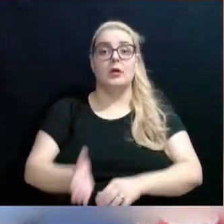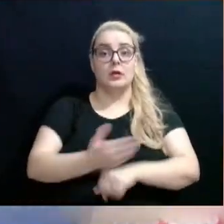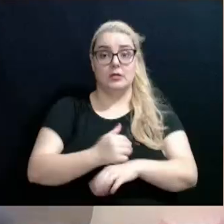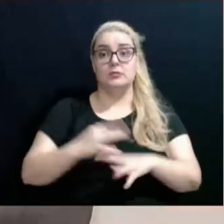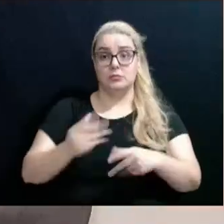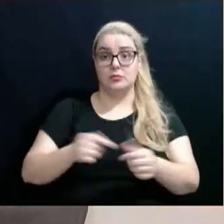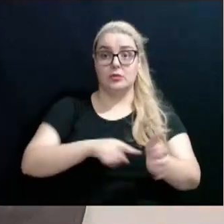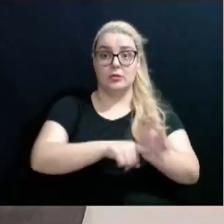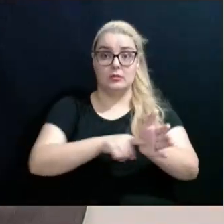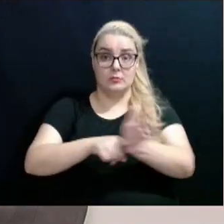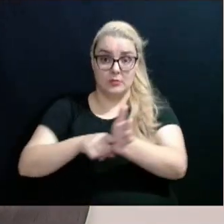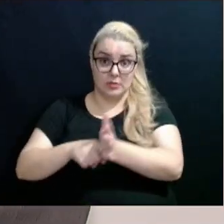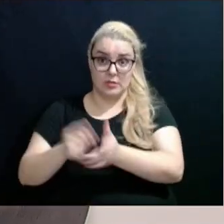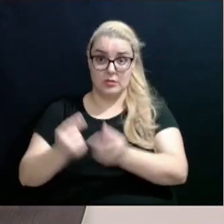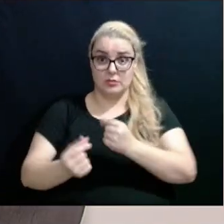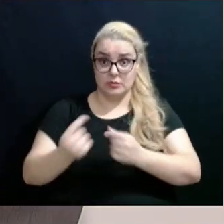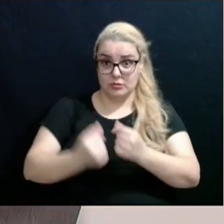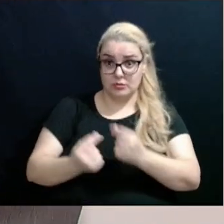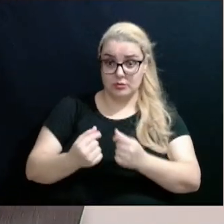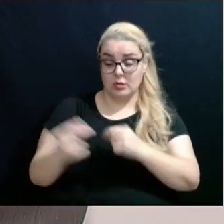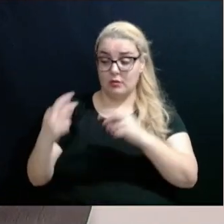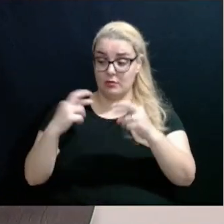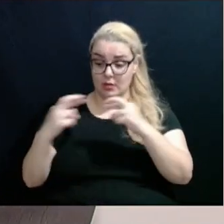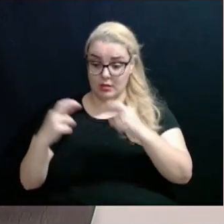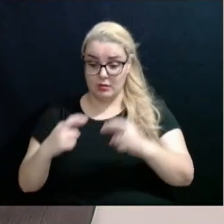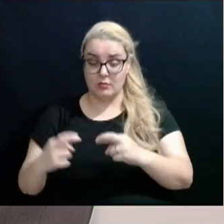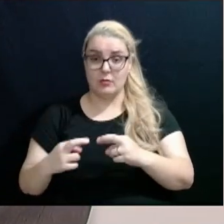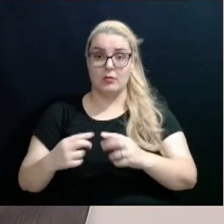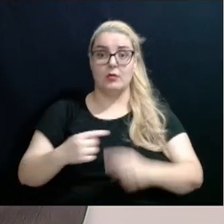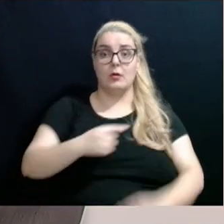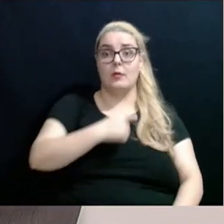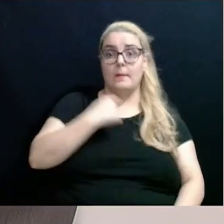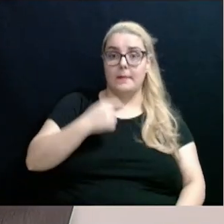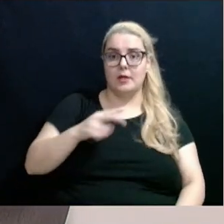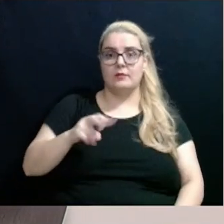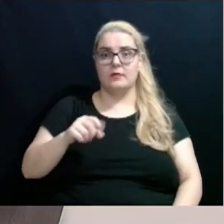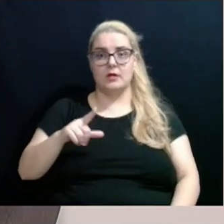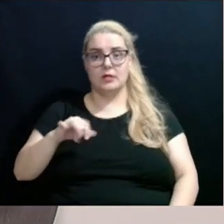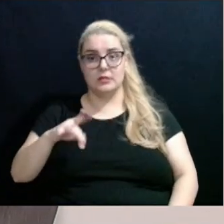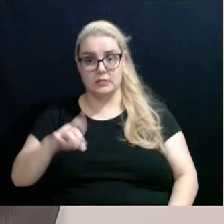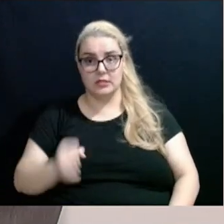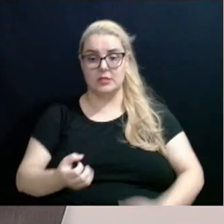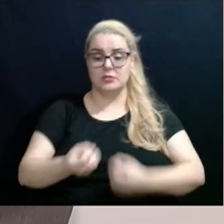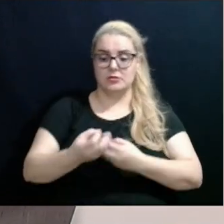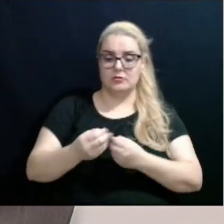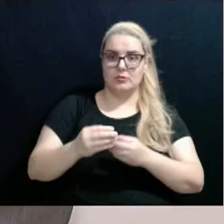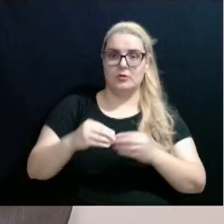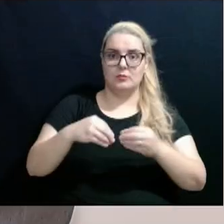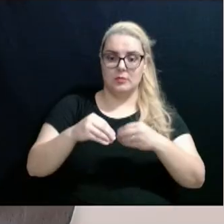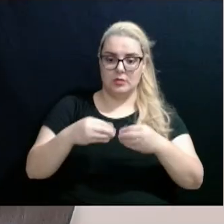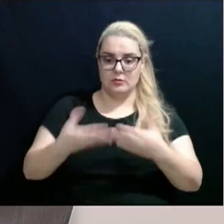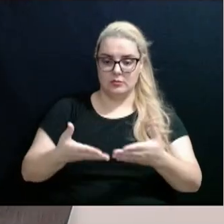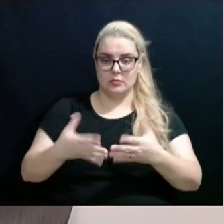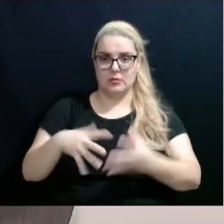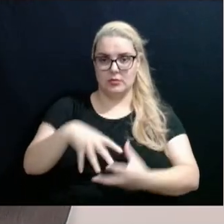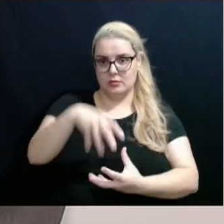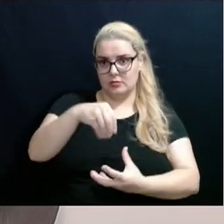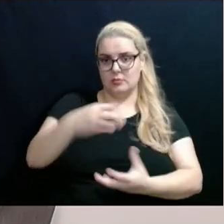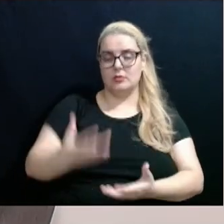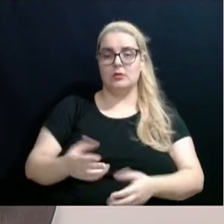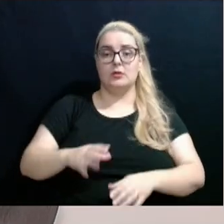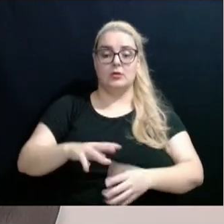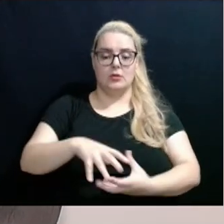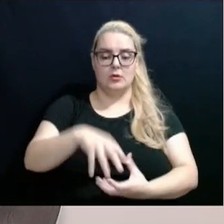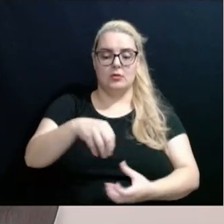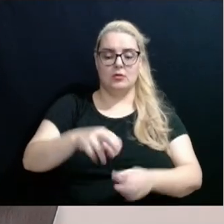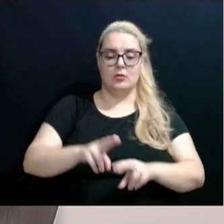de preços, né, verificar prazo de validade, informações da embalagem e, no caso de ovos com